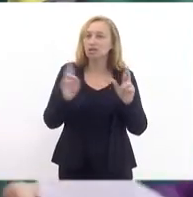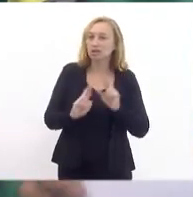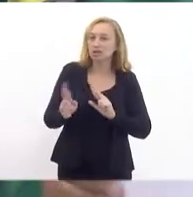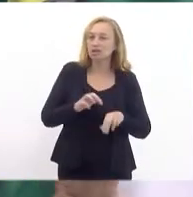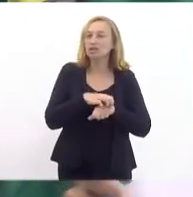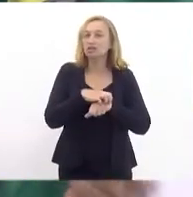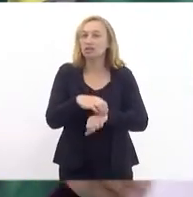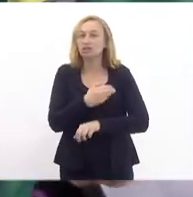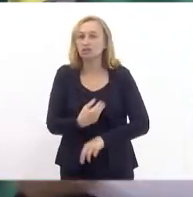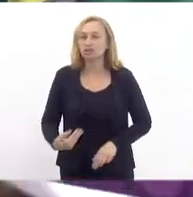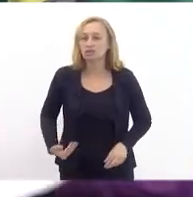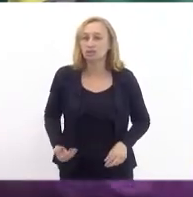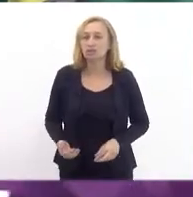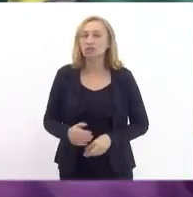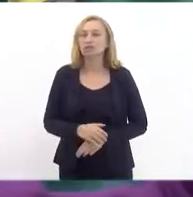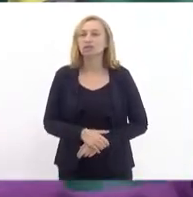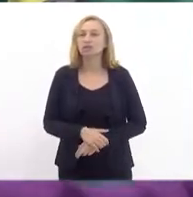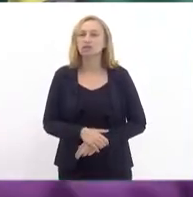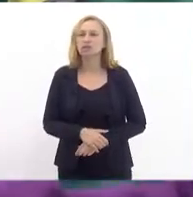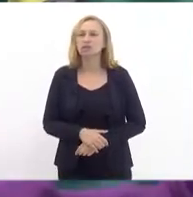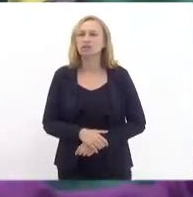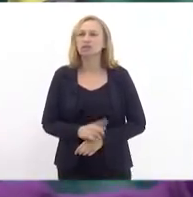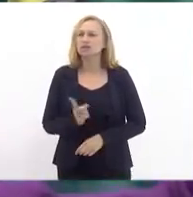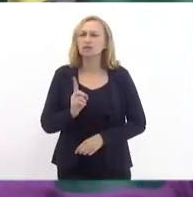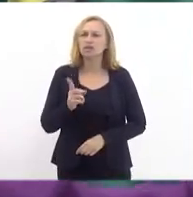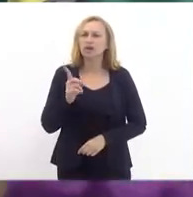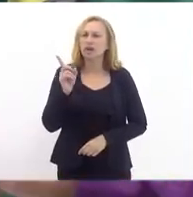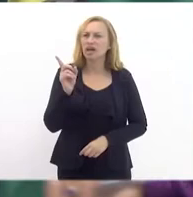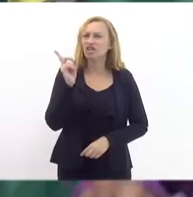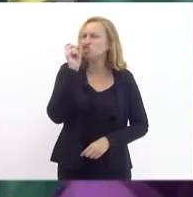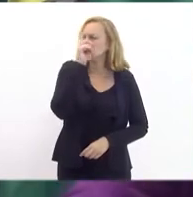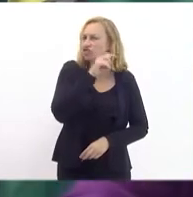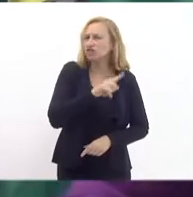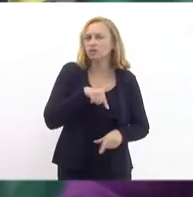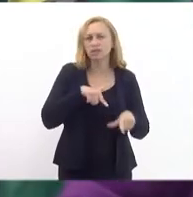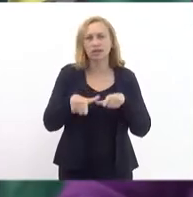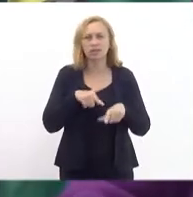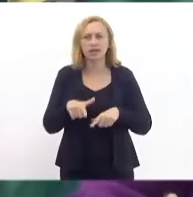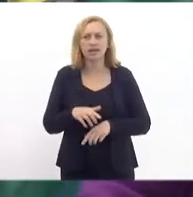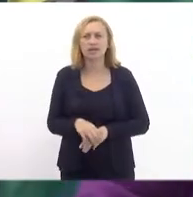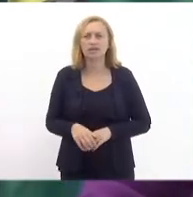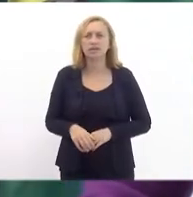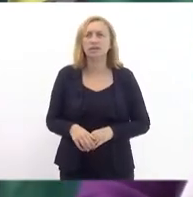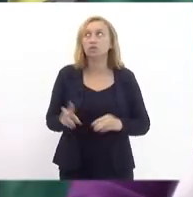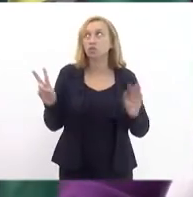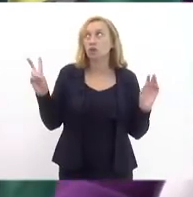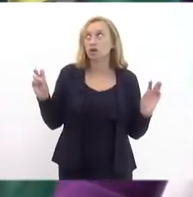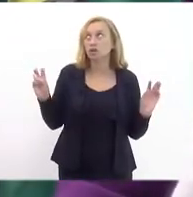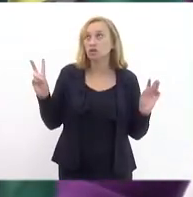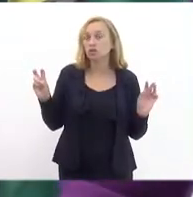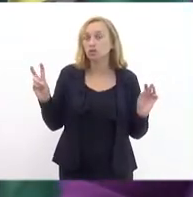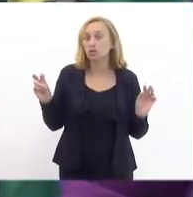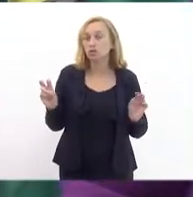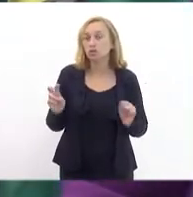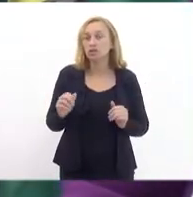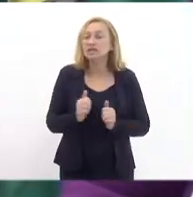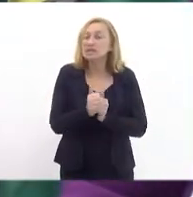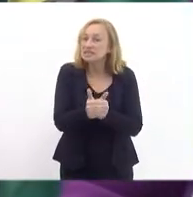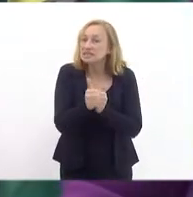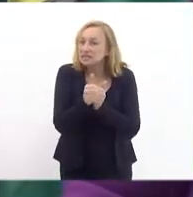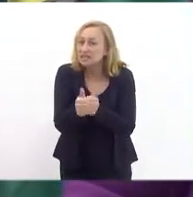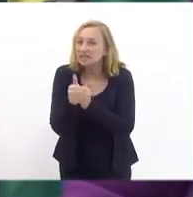Porque transportes, ele não é muito difícil de você trabalhar na questão de seguir aquilo